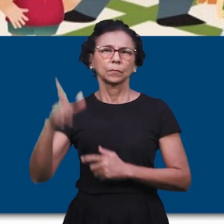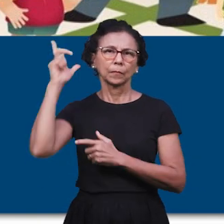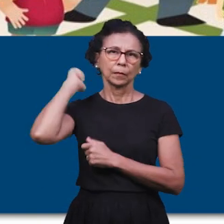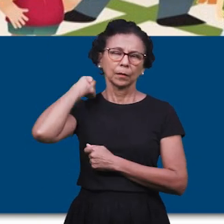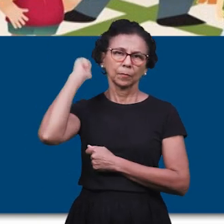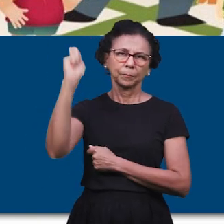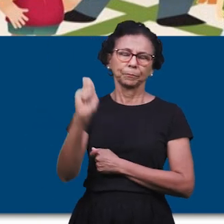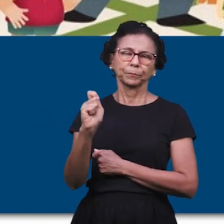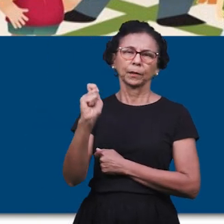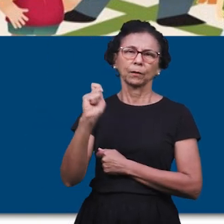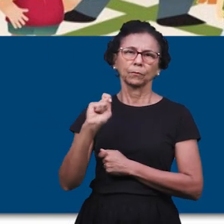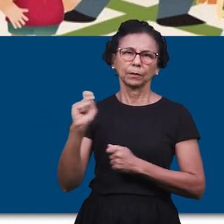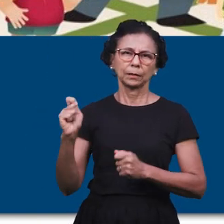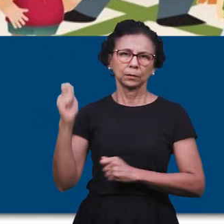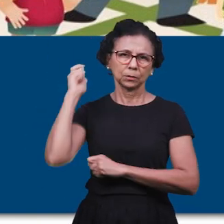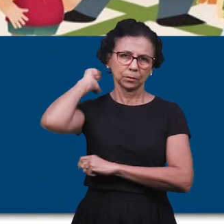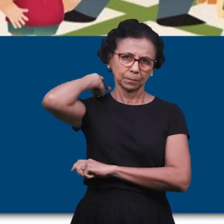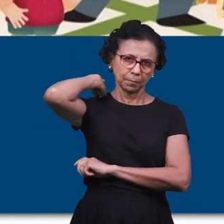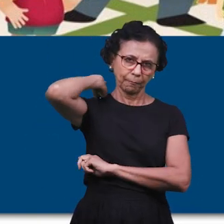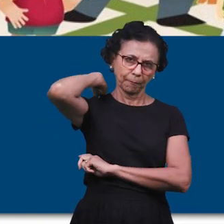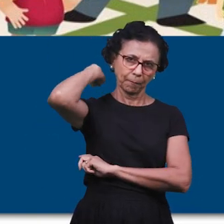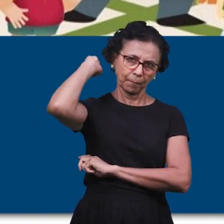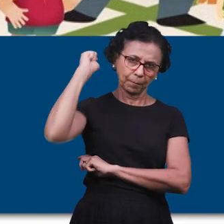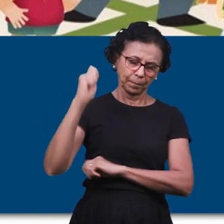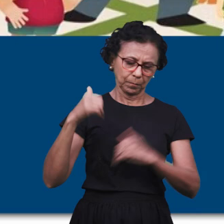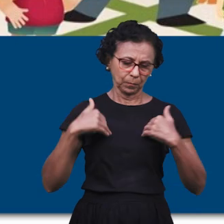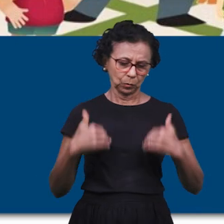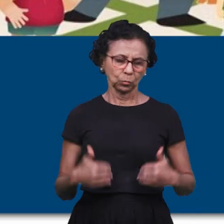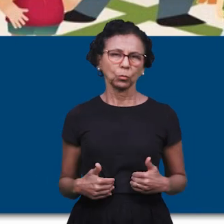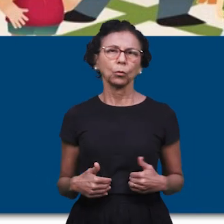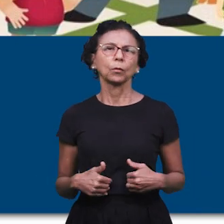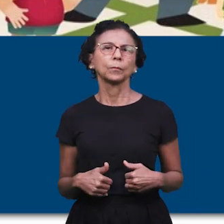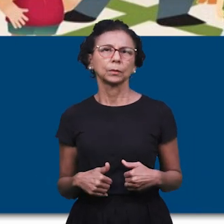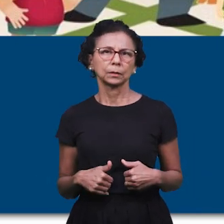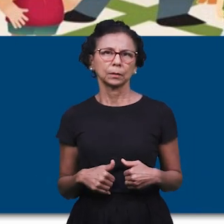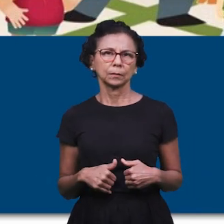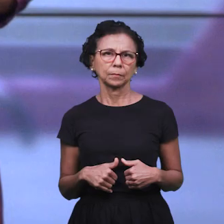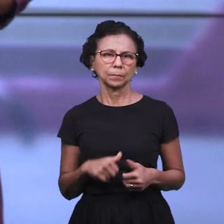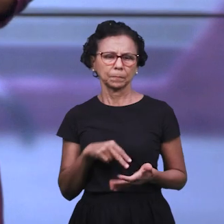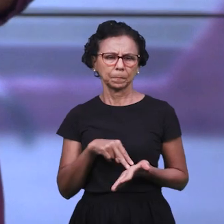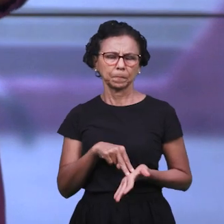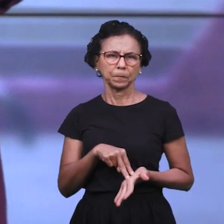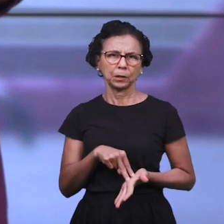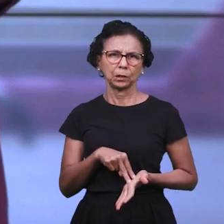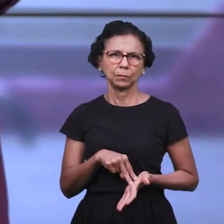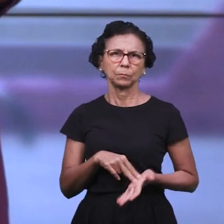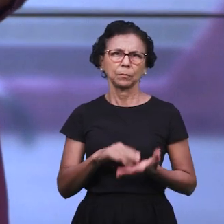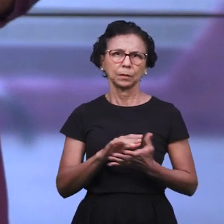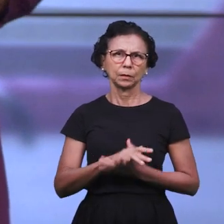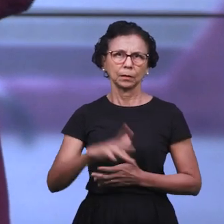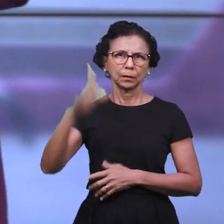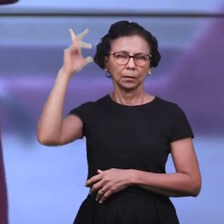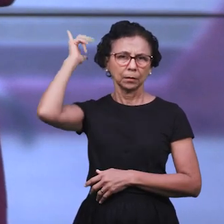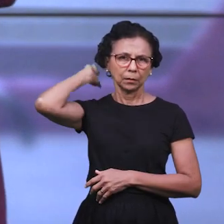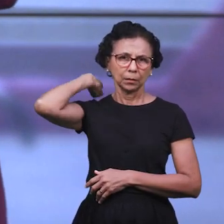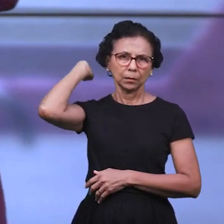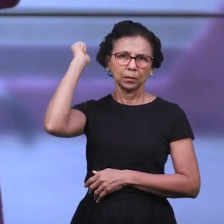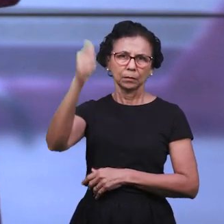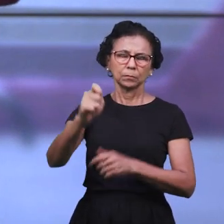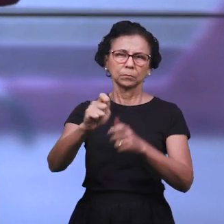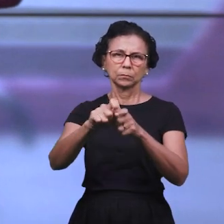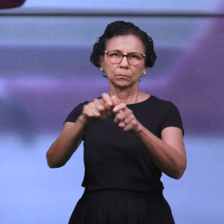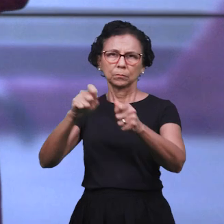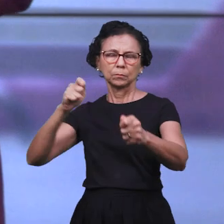ao corpo do atirador, bem pertinho, bem firme. Mas ela não foi feita para ficar pertinho, mas para